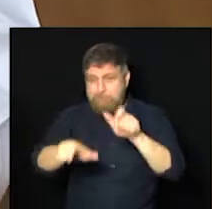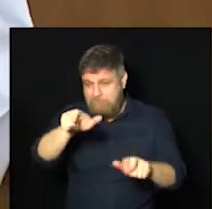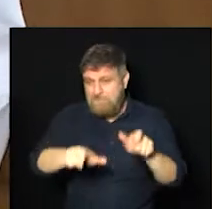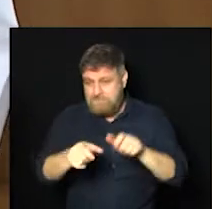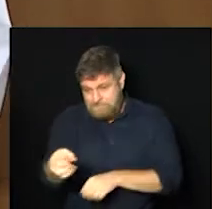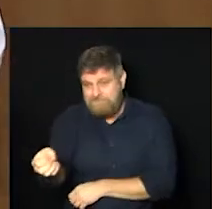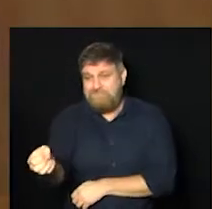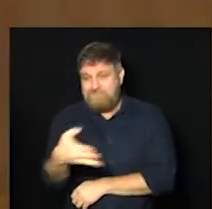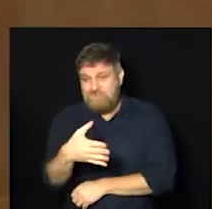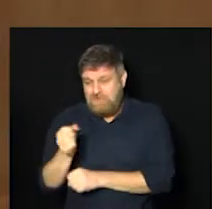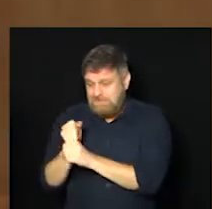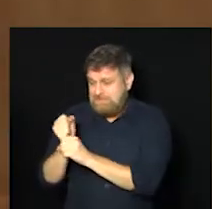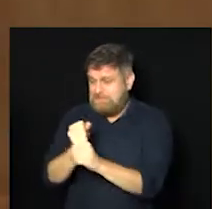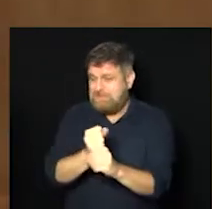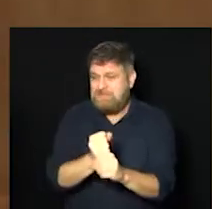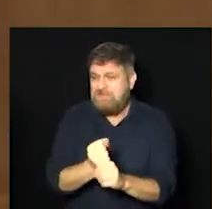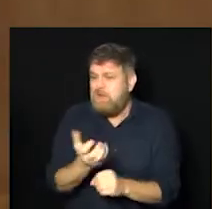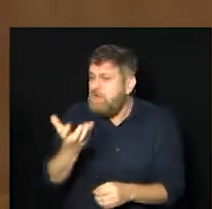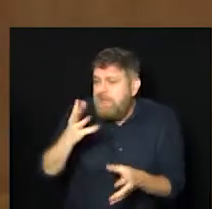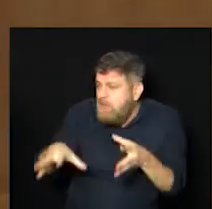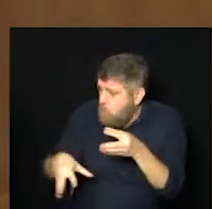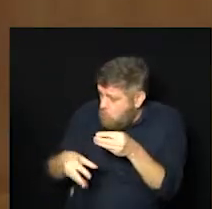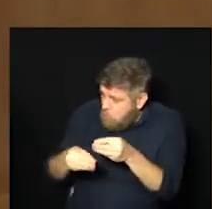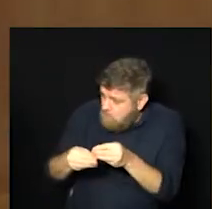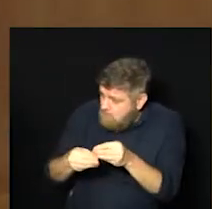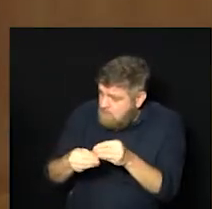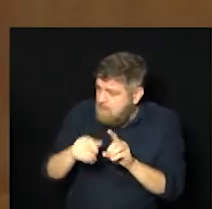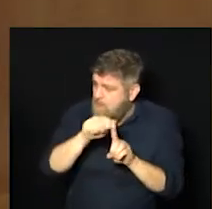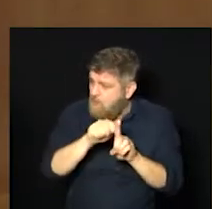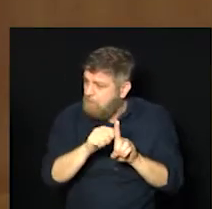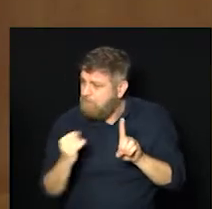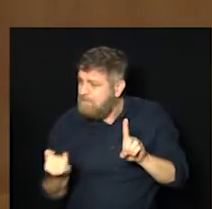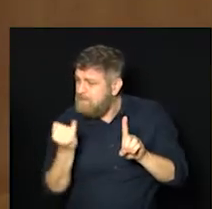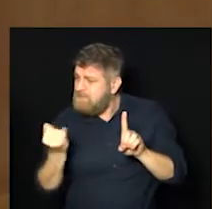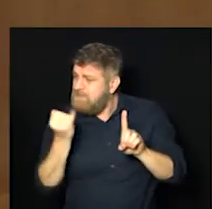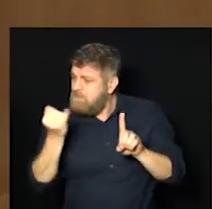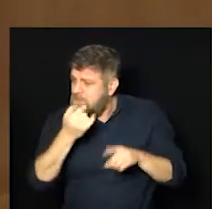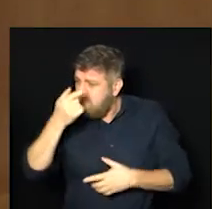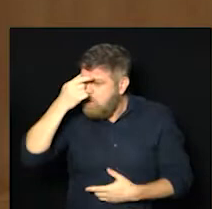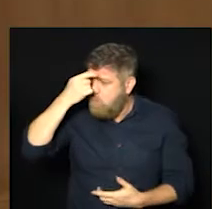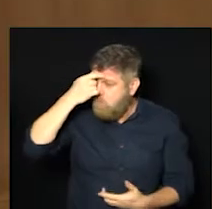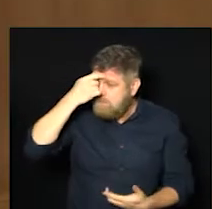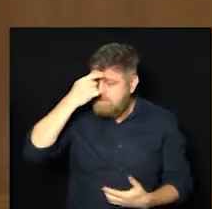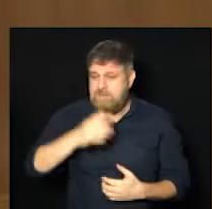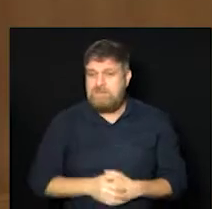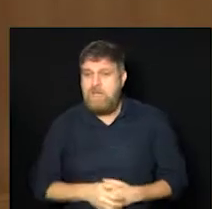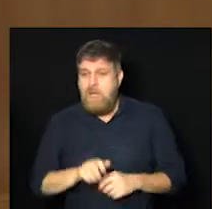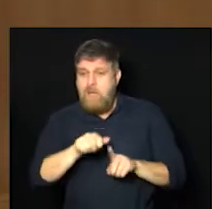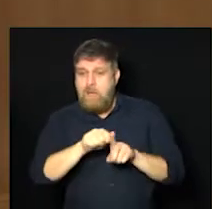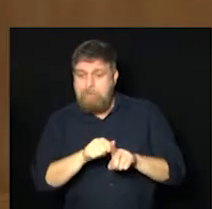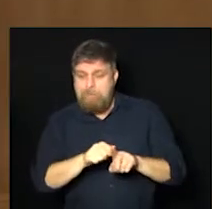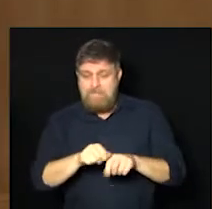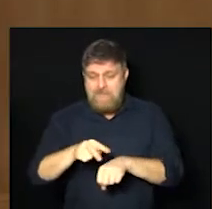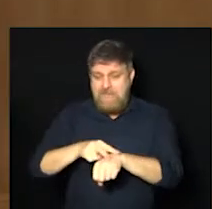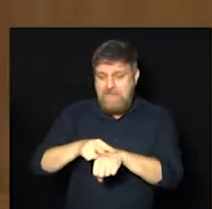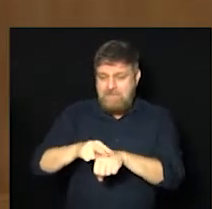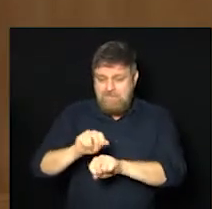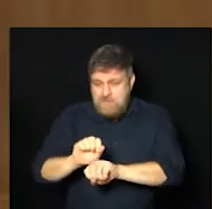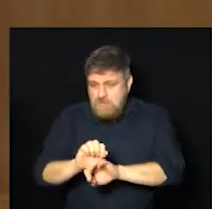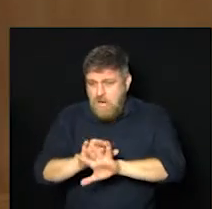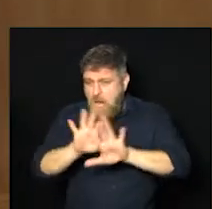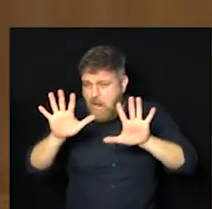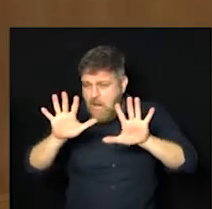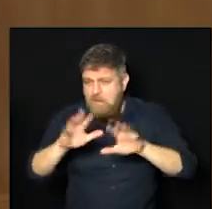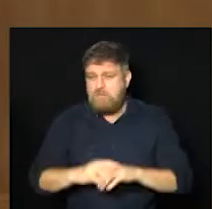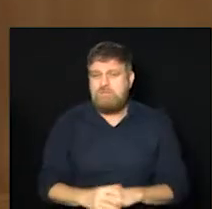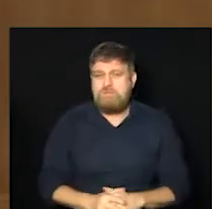certo. Mais alguma coisa que o senhor queira colocar nesse mês importante de conscientização, mês verde claro, né? Agosto verde claro?